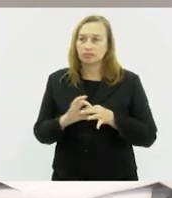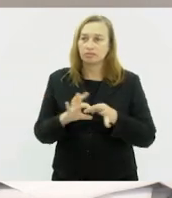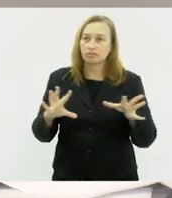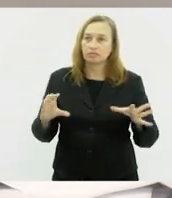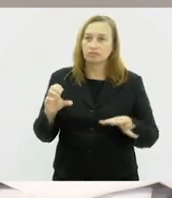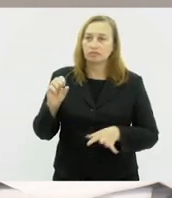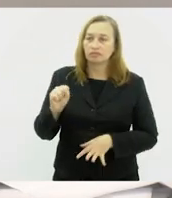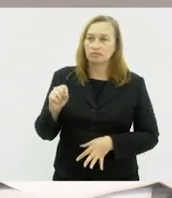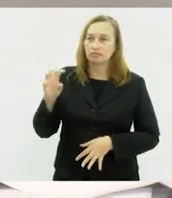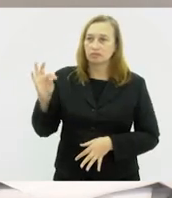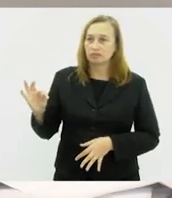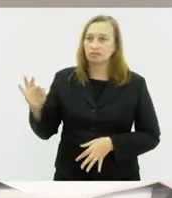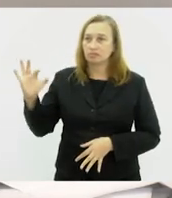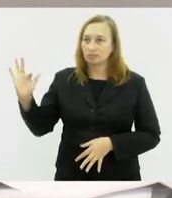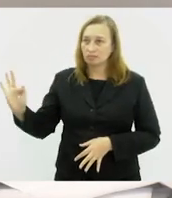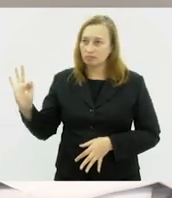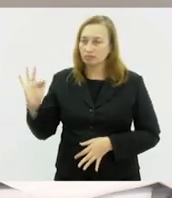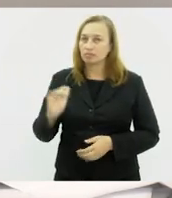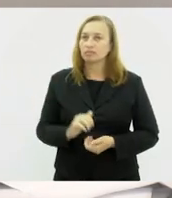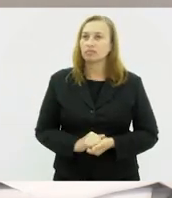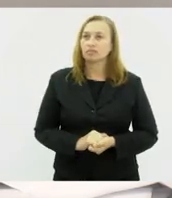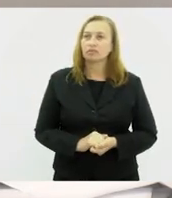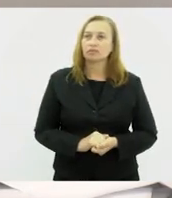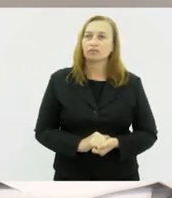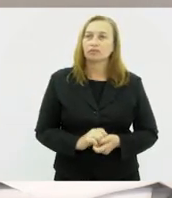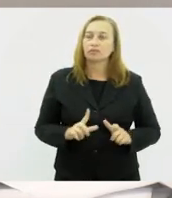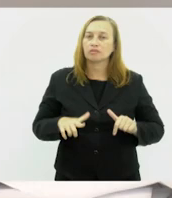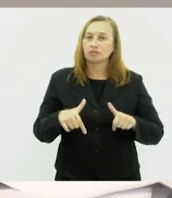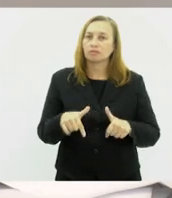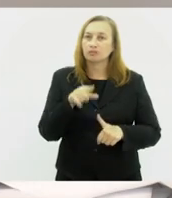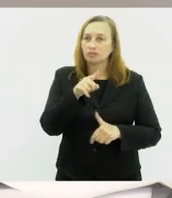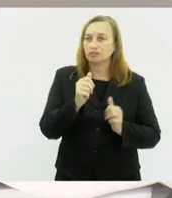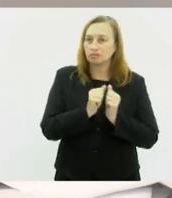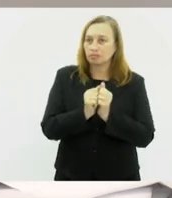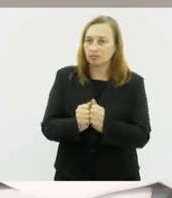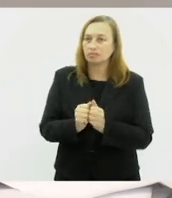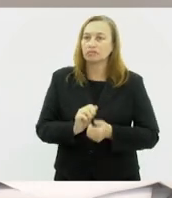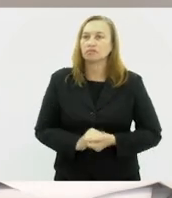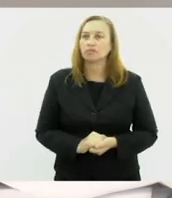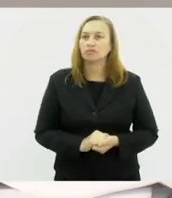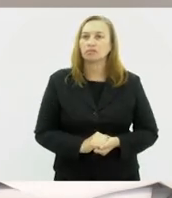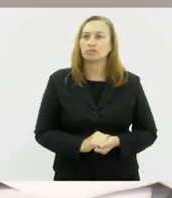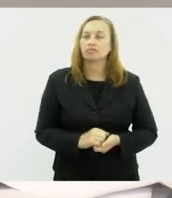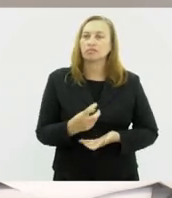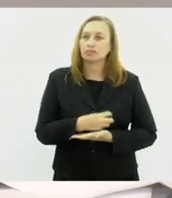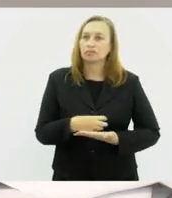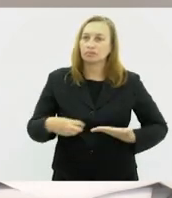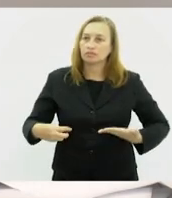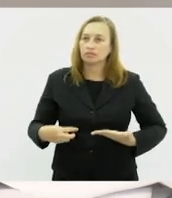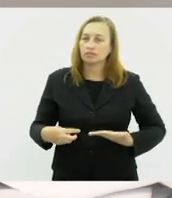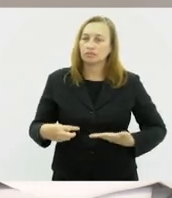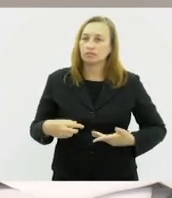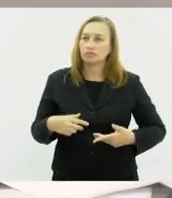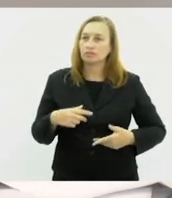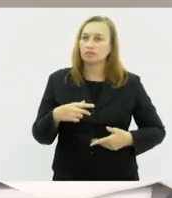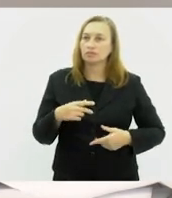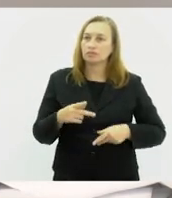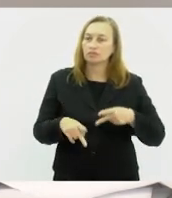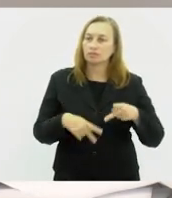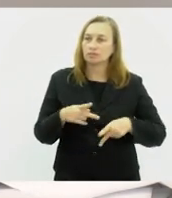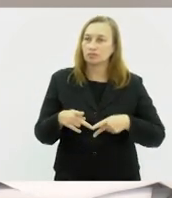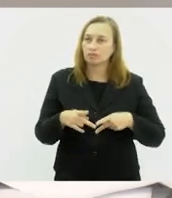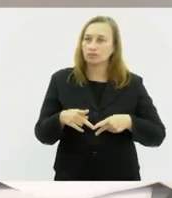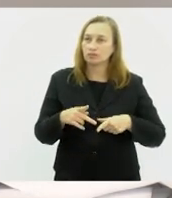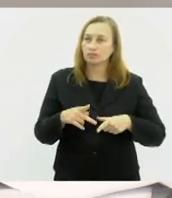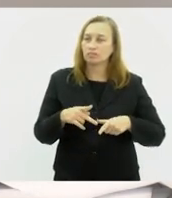autorizada numa ação que você Que você participou quiseram caar o meu mandato de Ministro E olha que a gente estava reduzindo